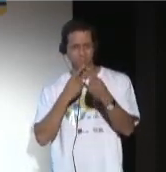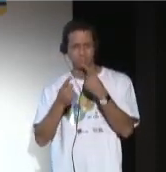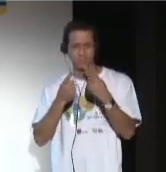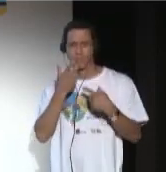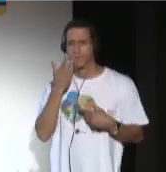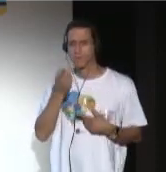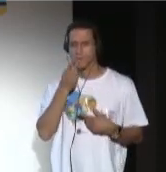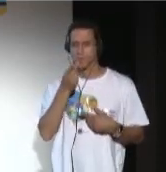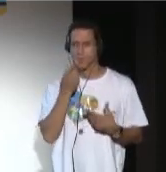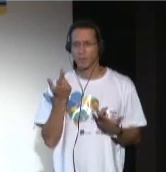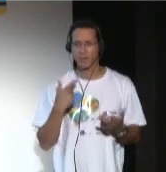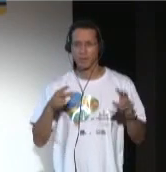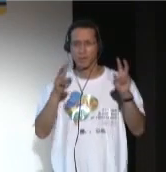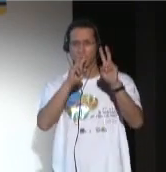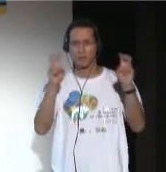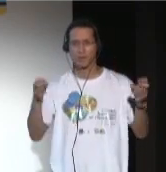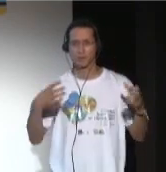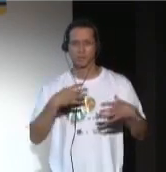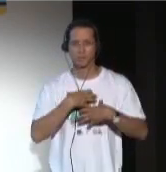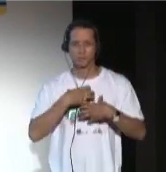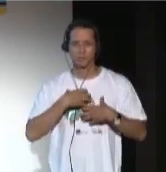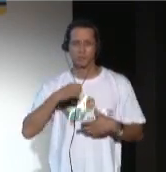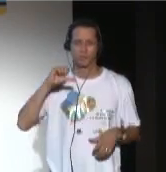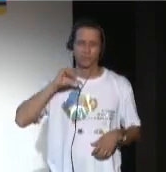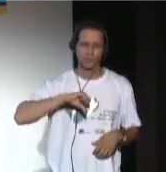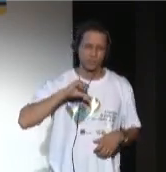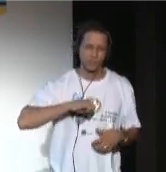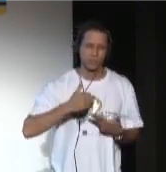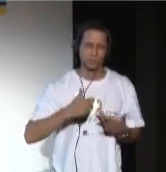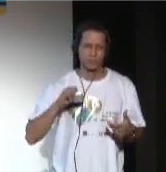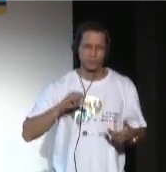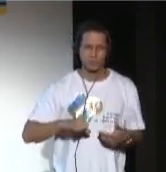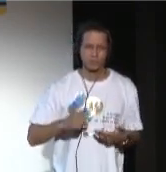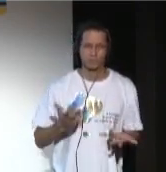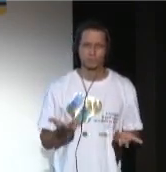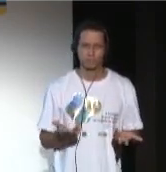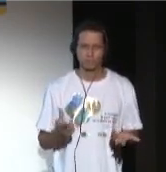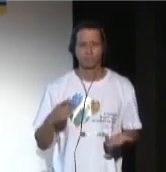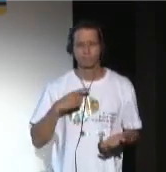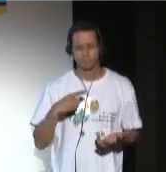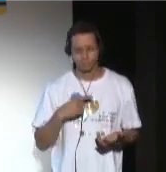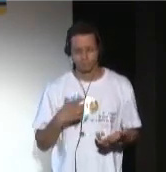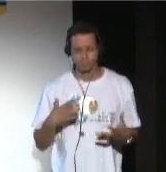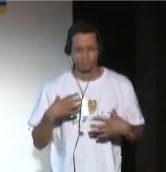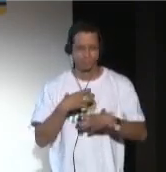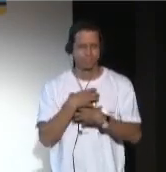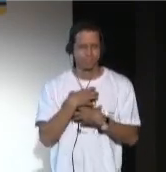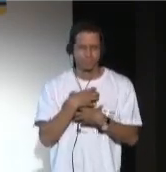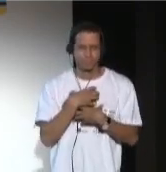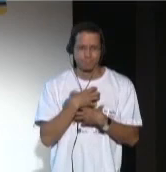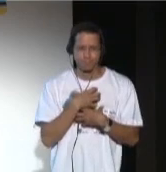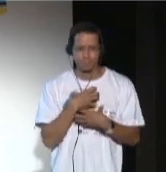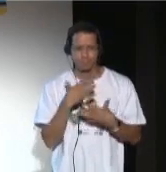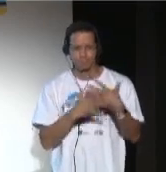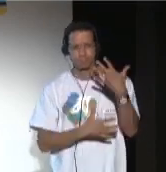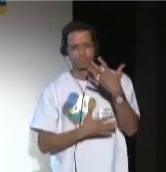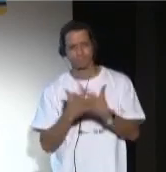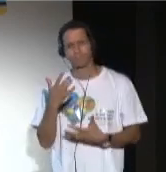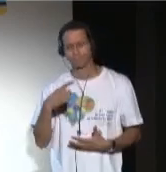vamos ficar falando sobre emoções negativas, mas elas existem. A gente fica frustrado.